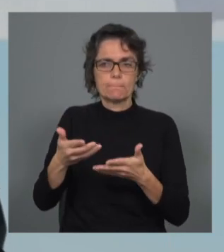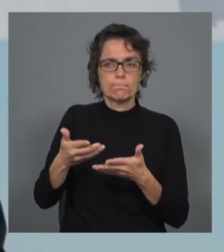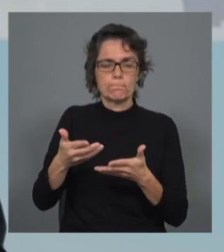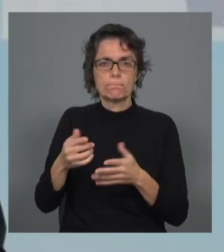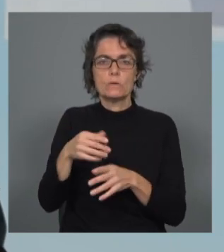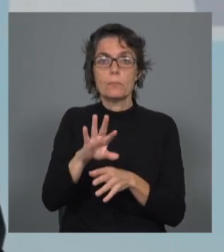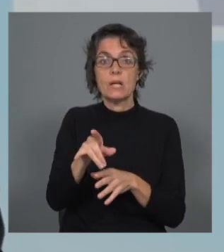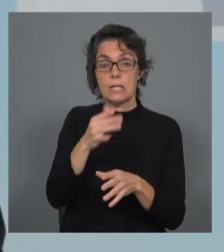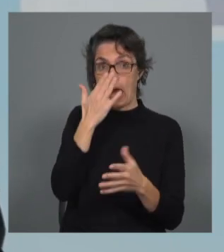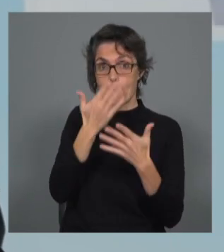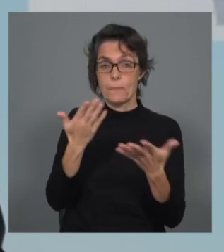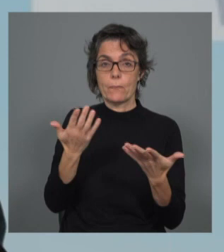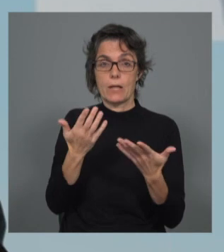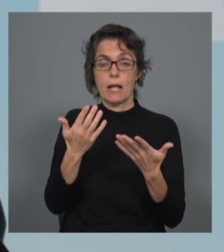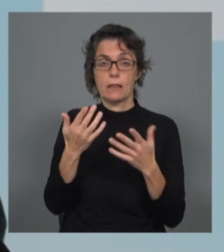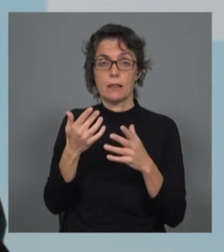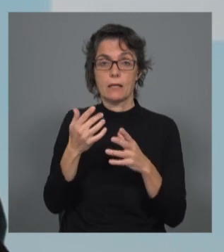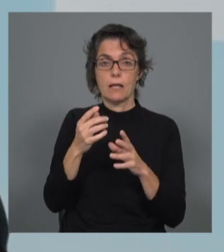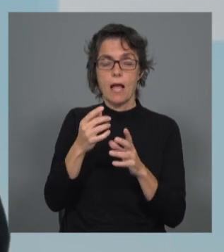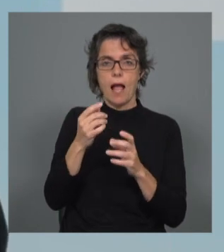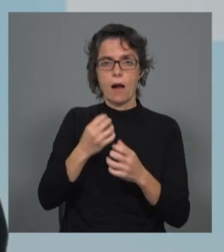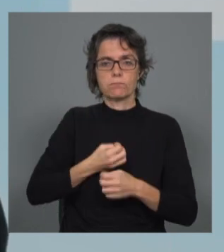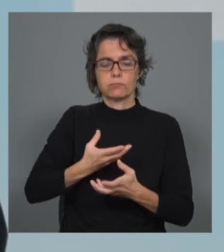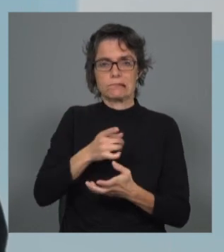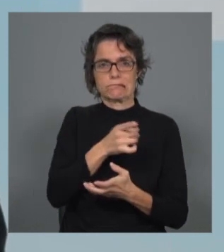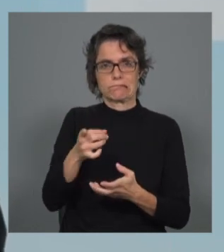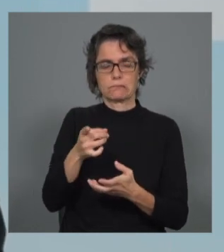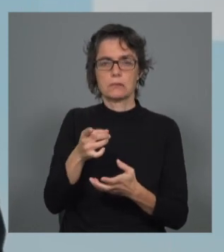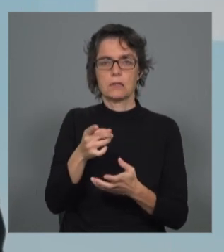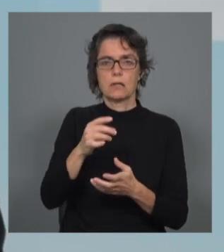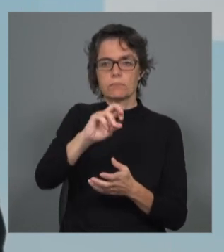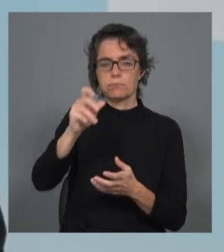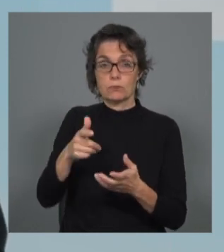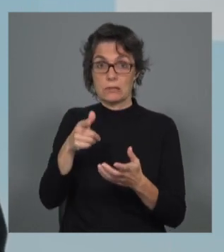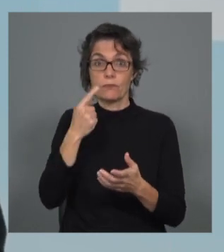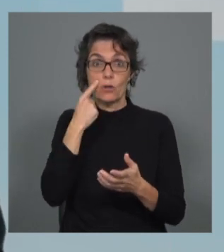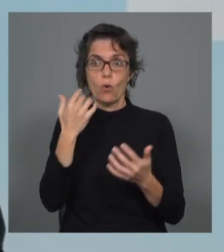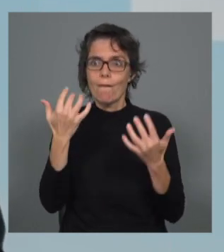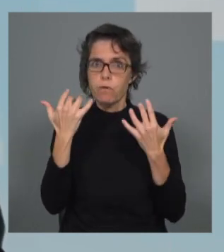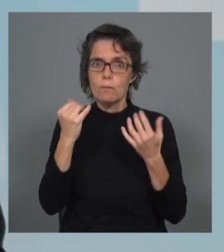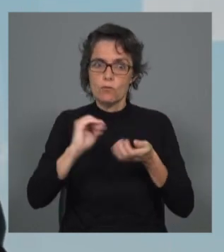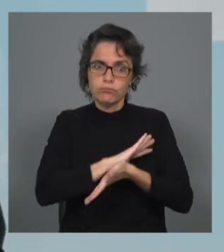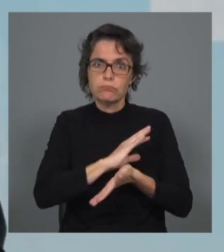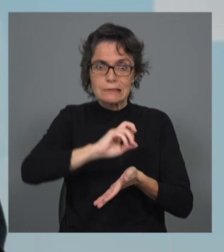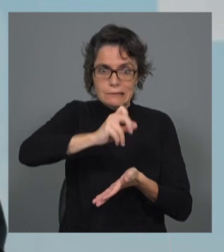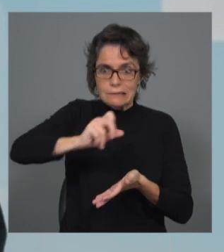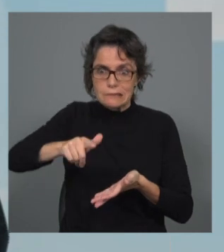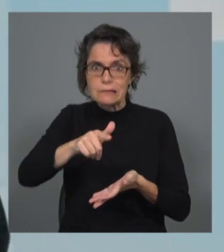que foram criadas junto às comunidades locais, buscaram nos jornais, buscaram na informação regional e local,